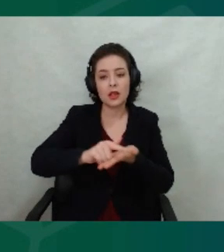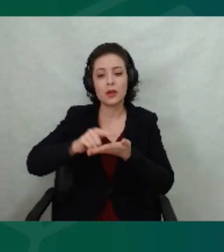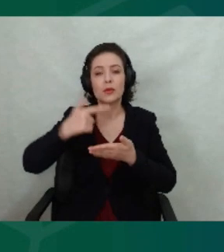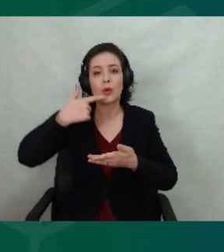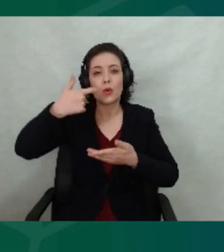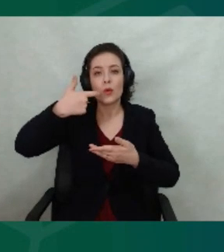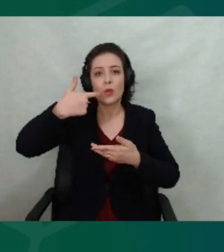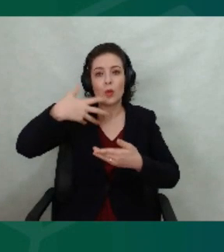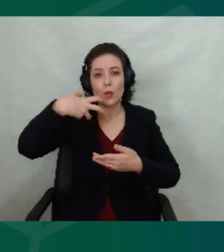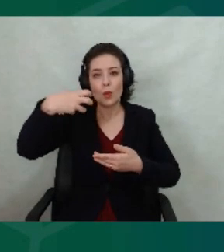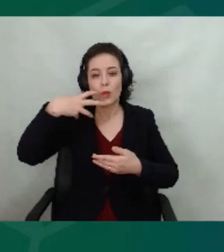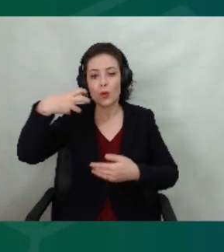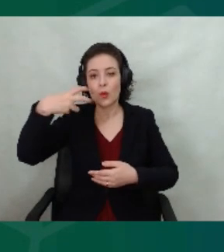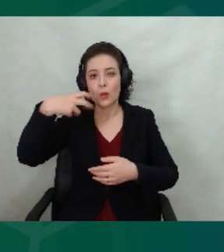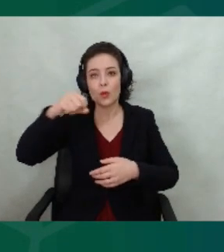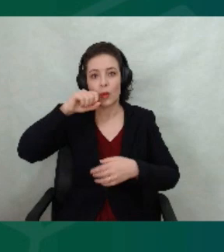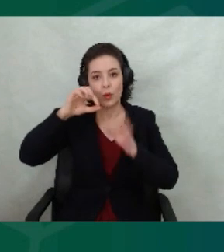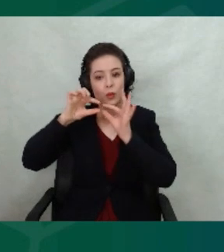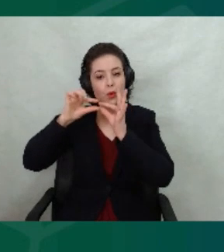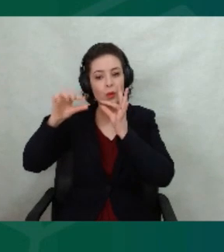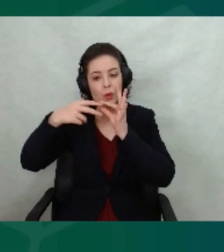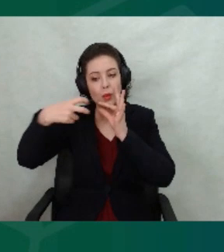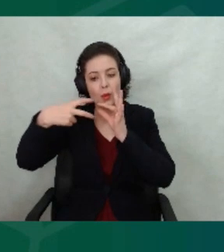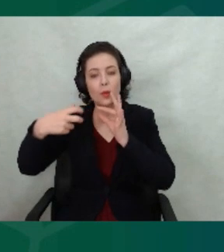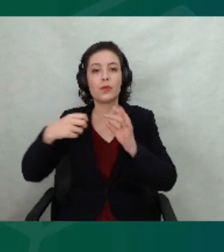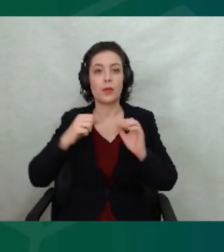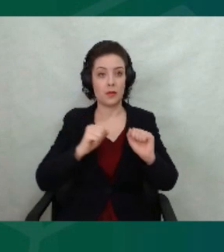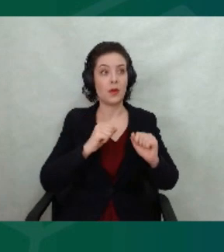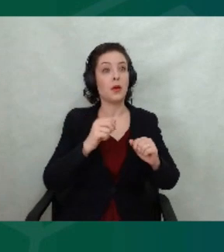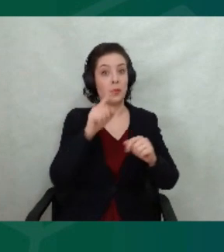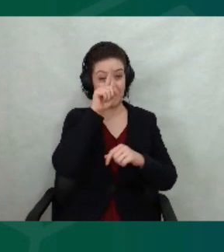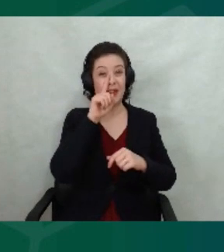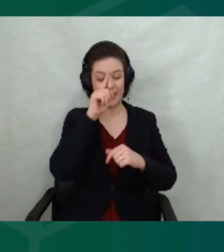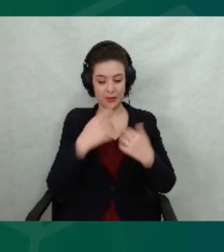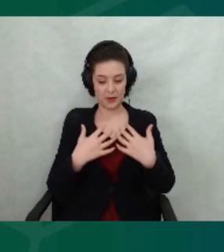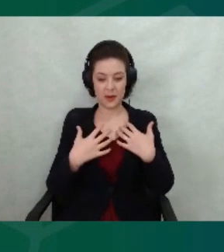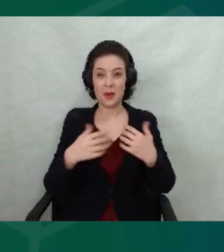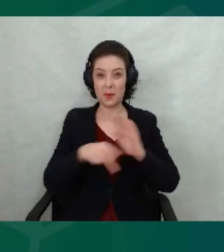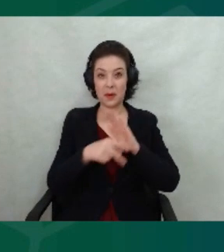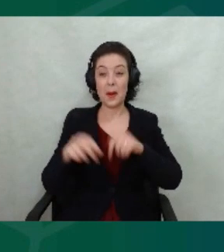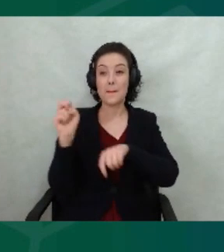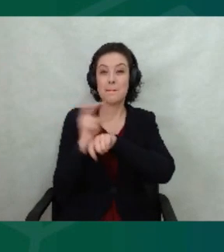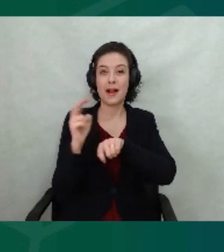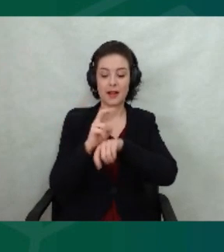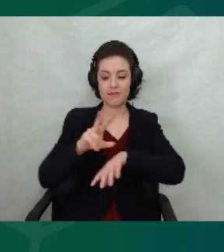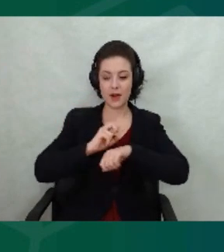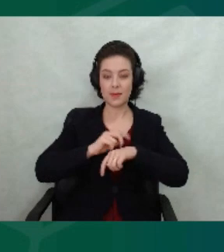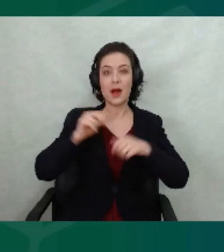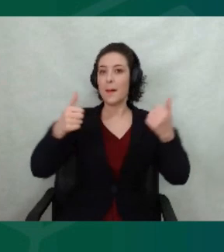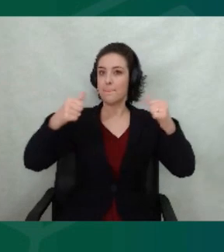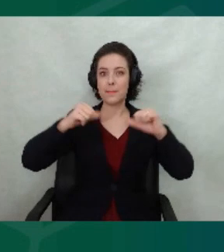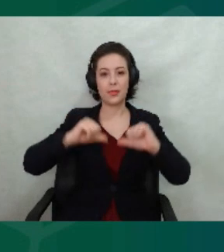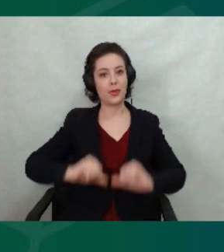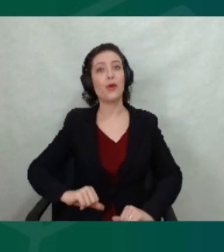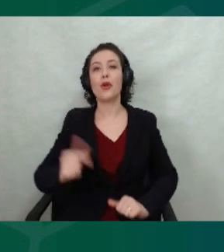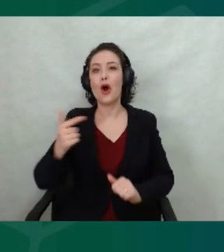nessa boca, ele pode evoluir para uma pneumonia bacteriana, e dessa forma comprometer ainda mais um quadro que já está